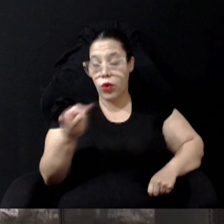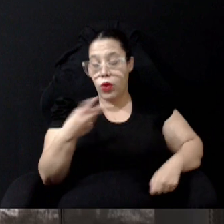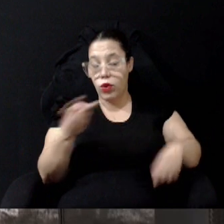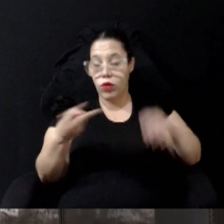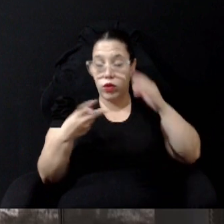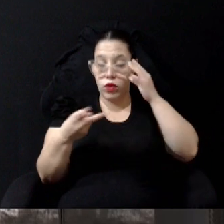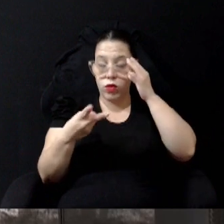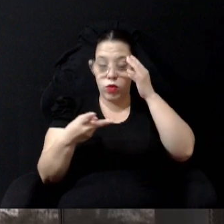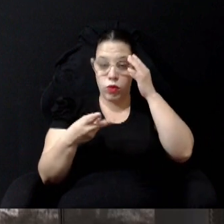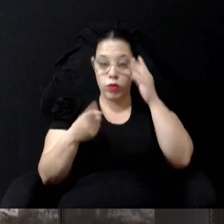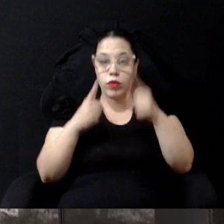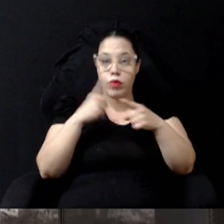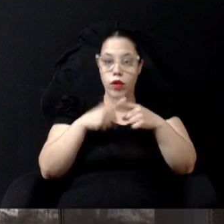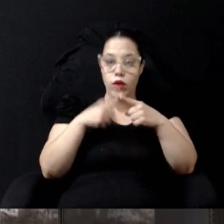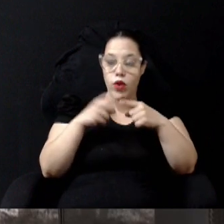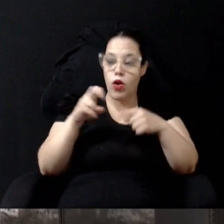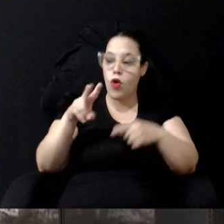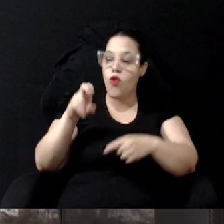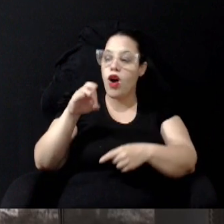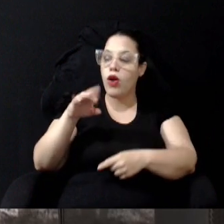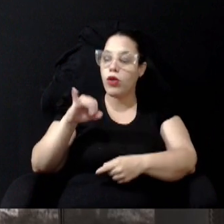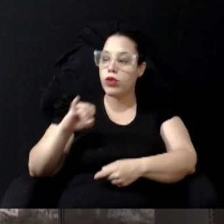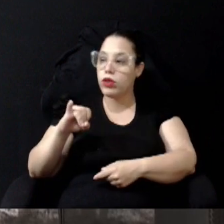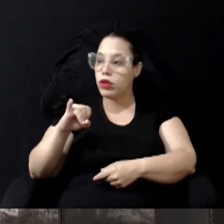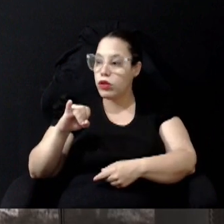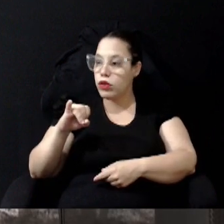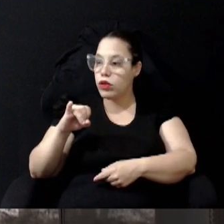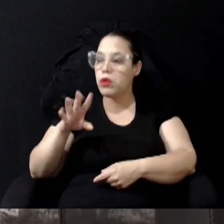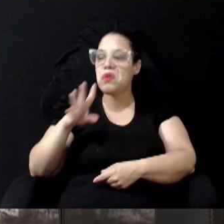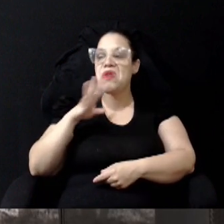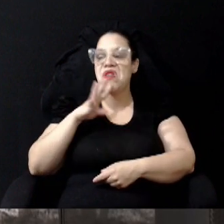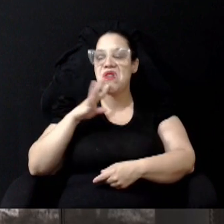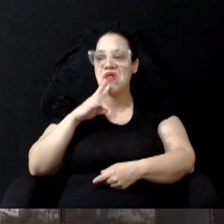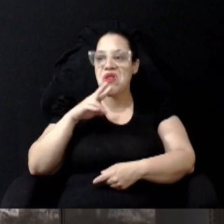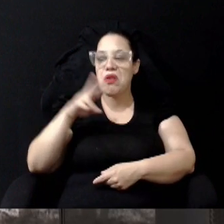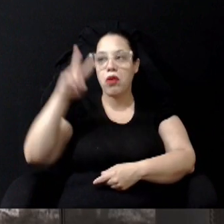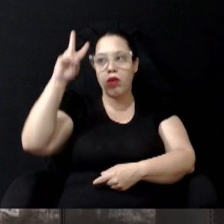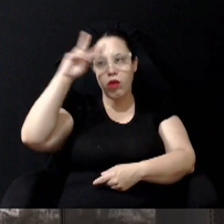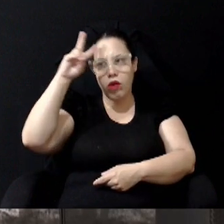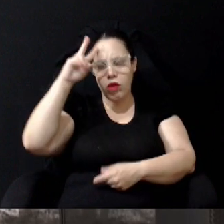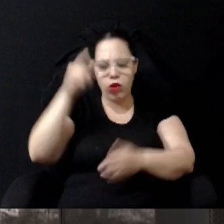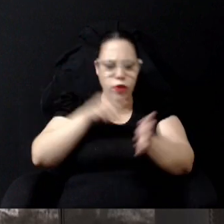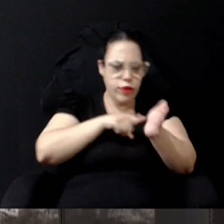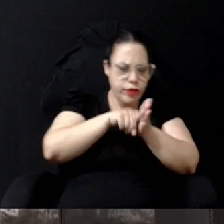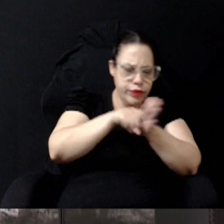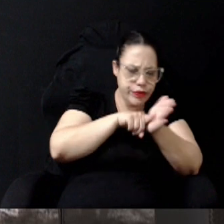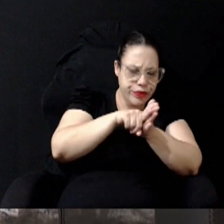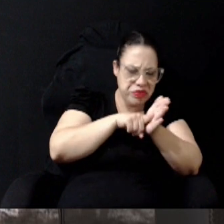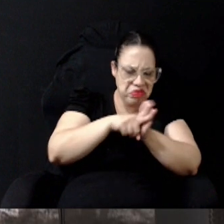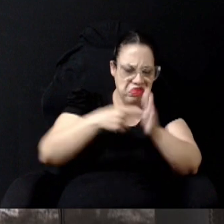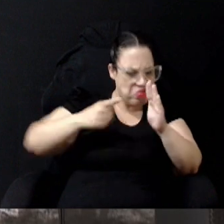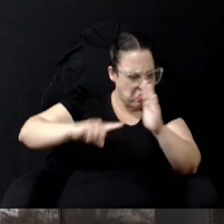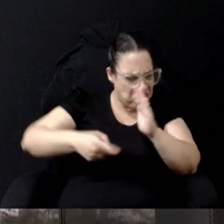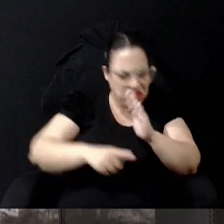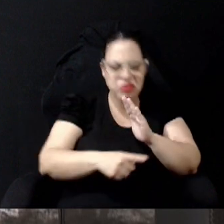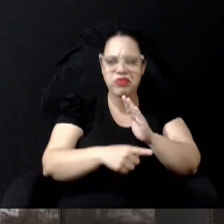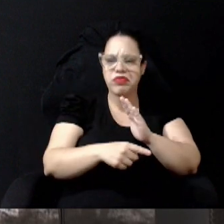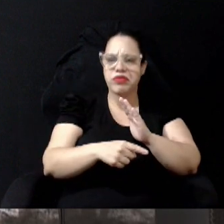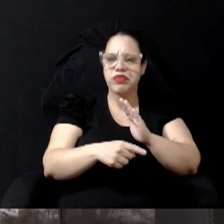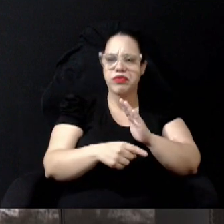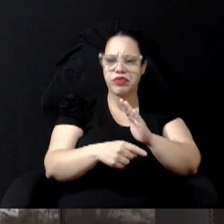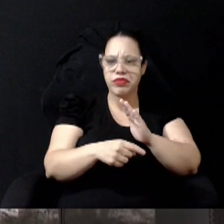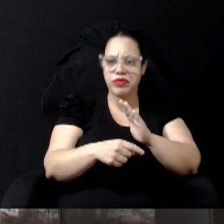Porque seu Valdir, com essa história de fazer pesquisas profundas, ele